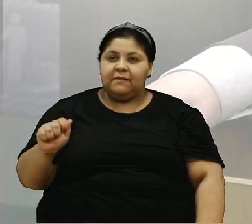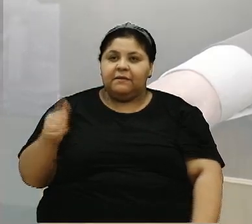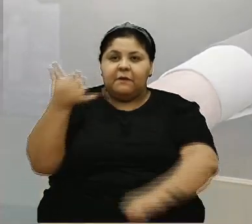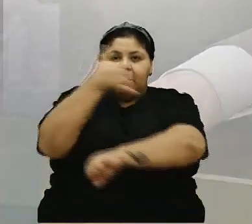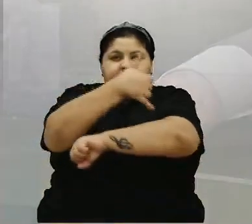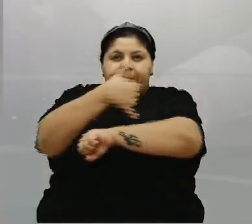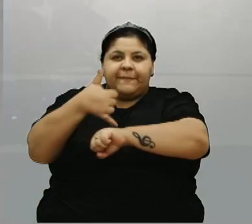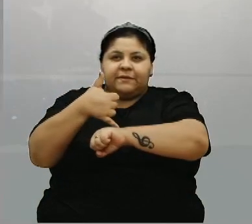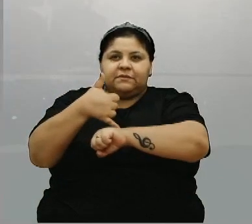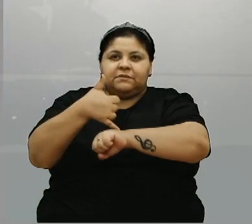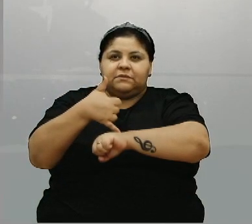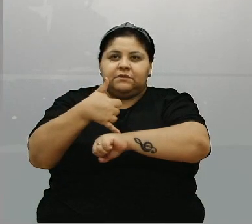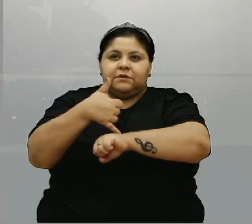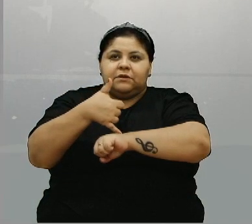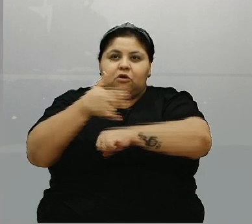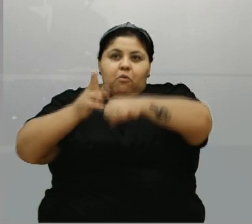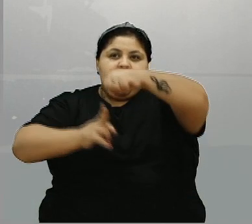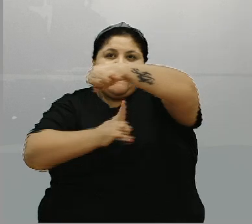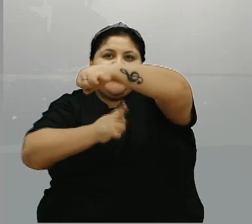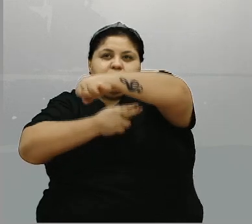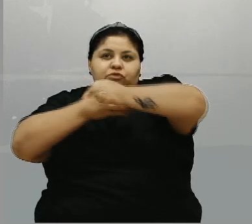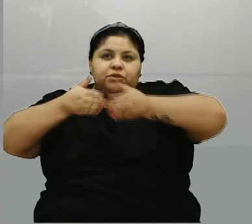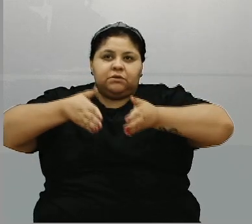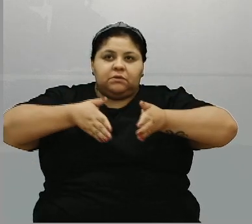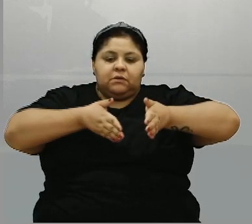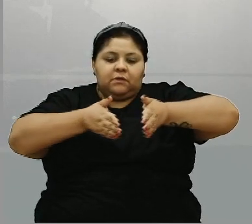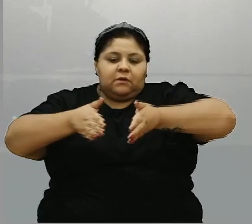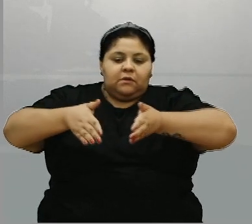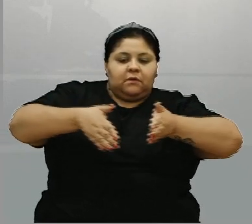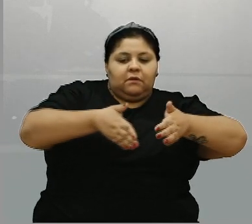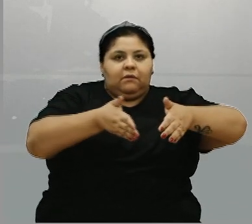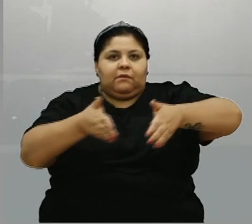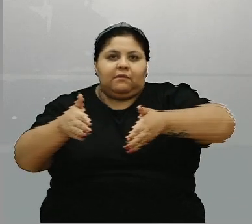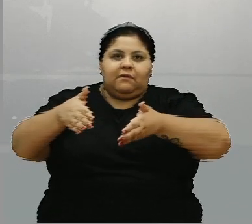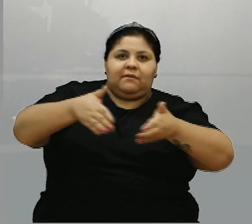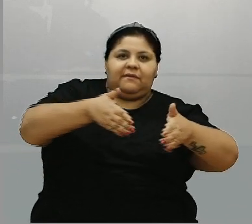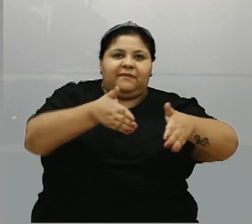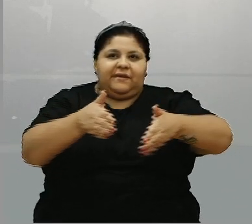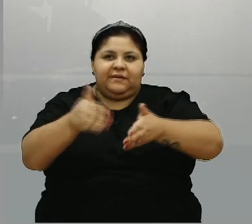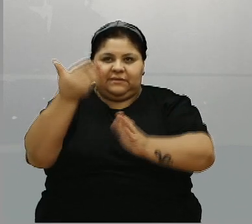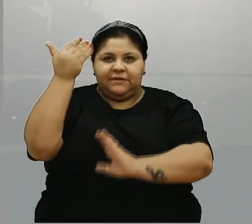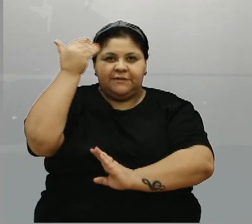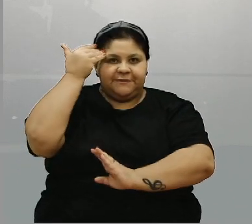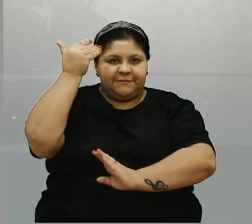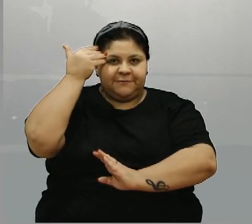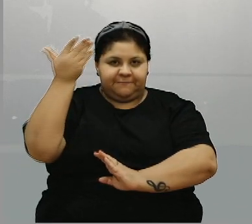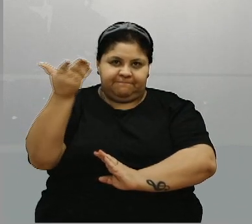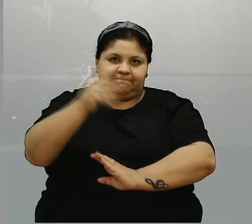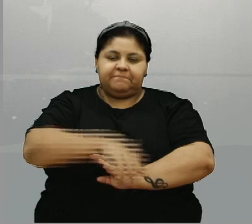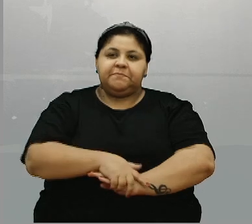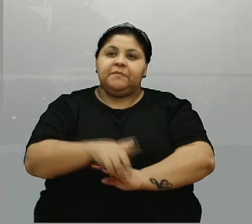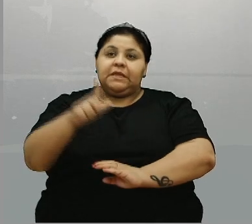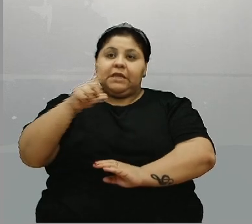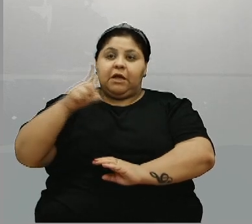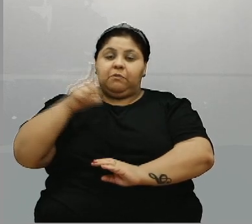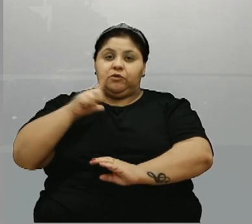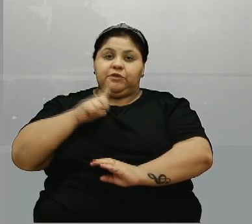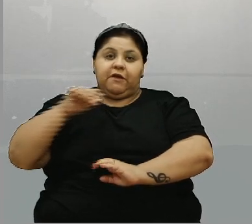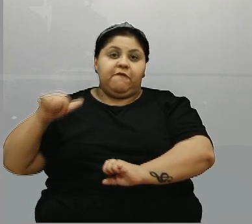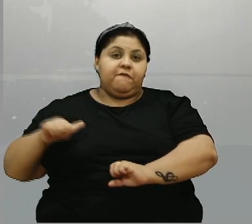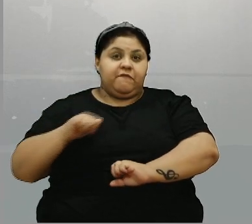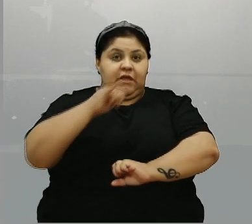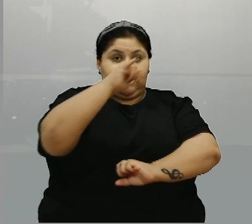ali. Imagina se uma carreta passa ali, um caminhão passa ali. Então nós vamos ter que usar capa de super-homem para viajar para lá e para